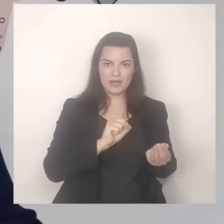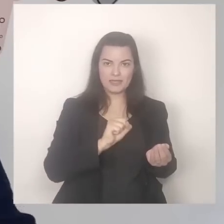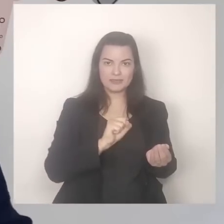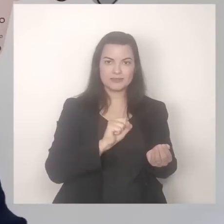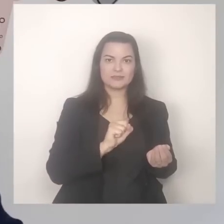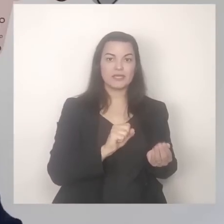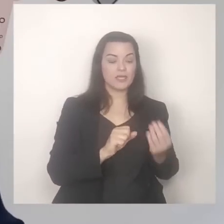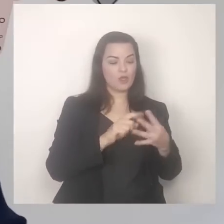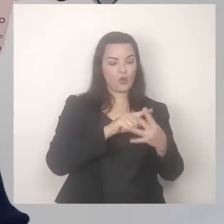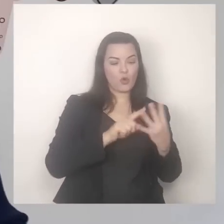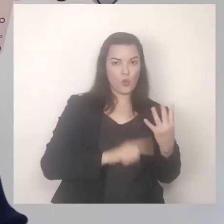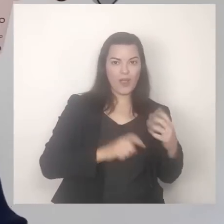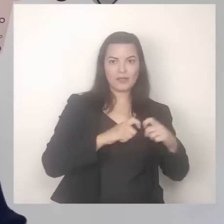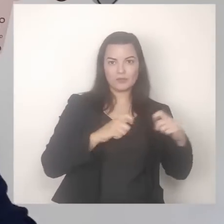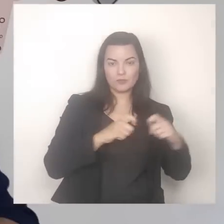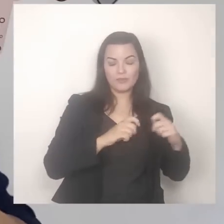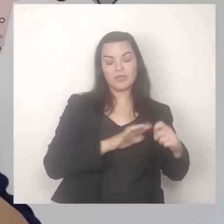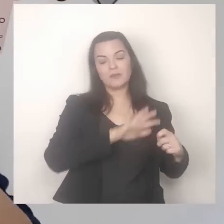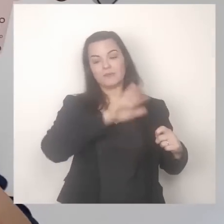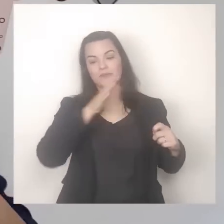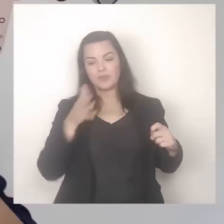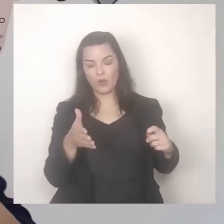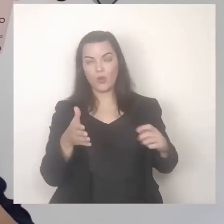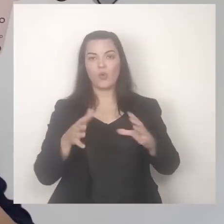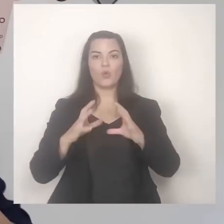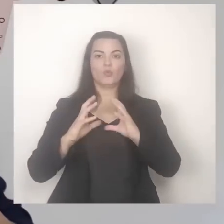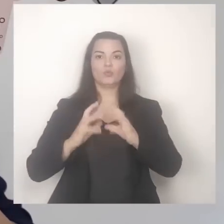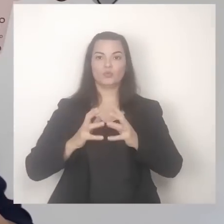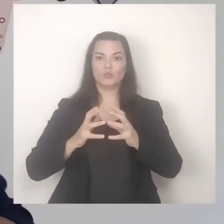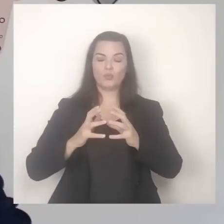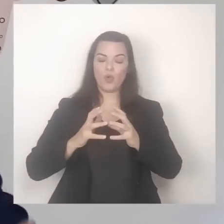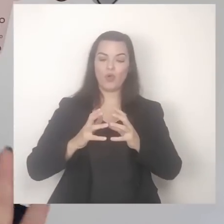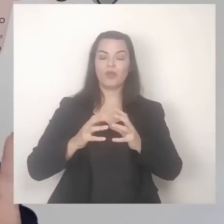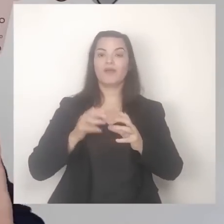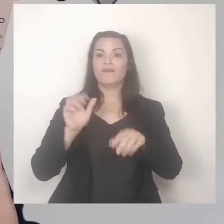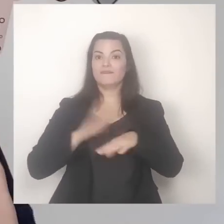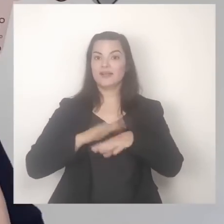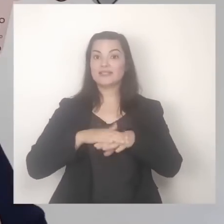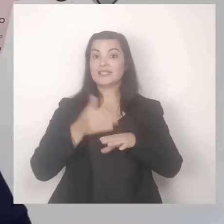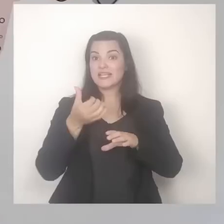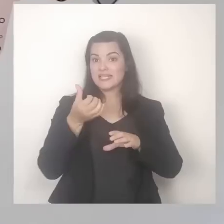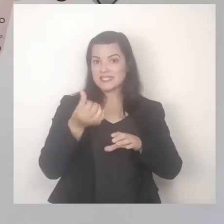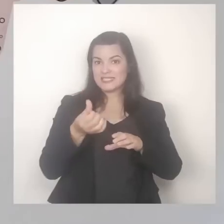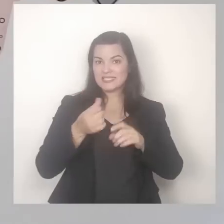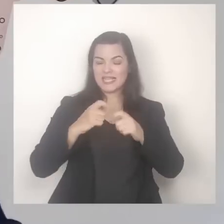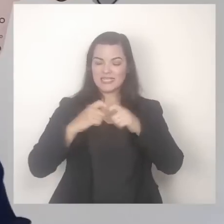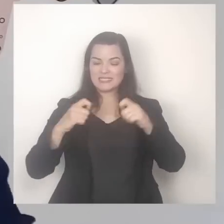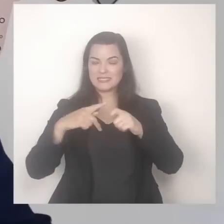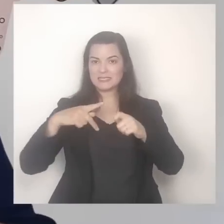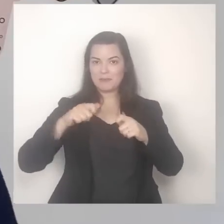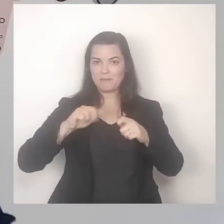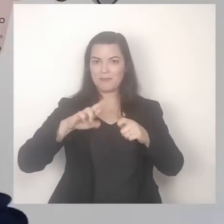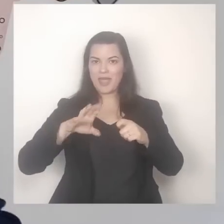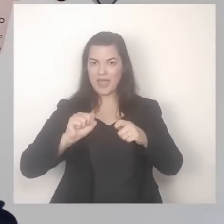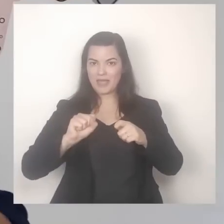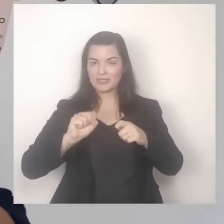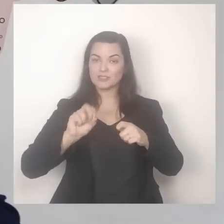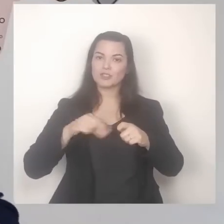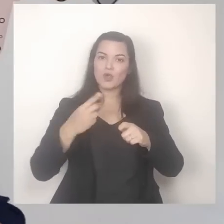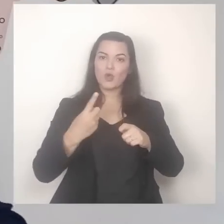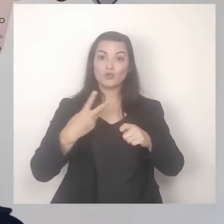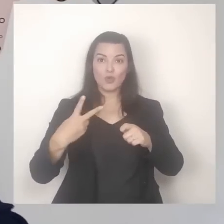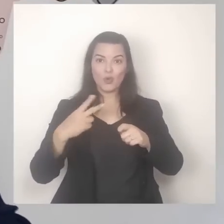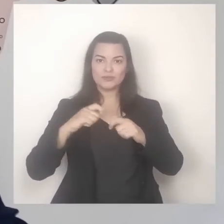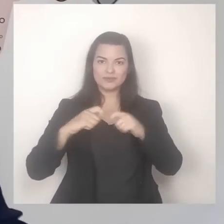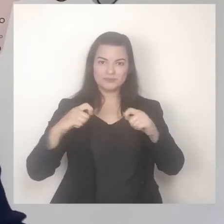média, com 6 pares de meia, e uma outra bem grandona. Aí você vai se posicionar num local, veja onde